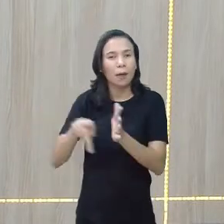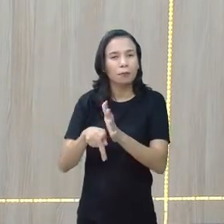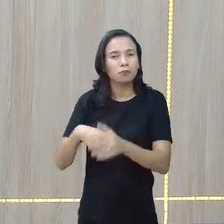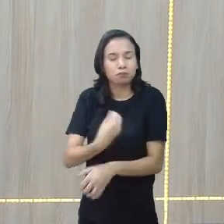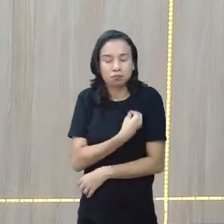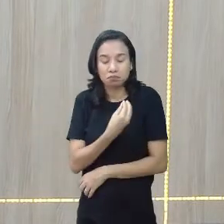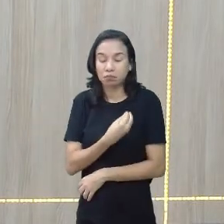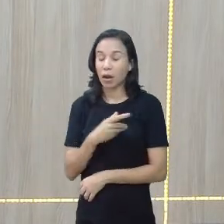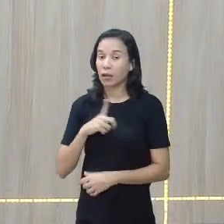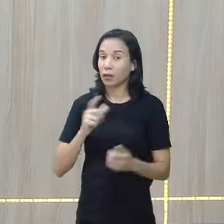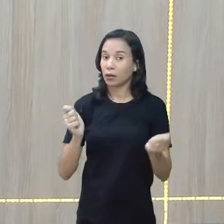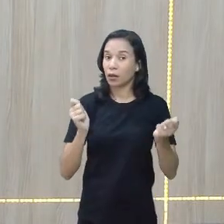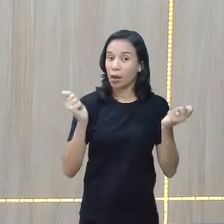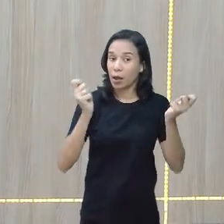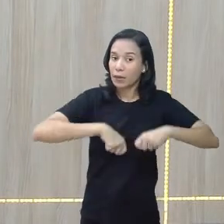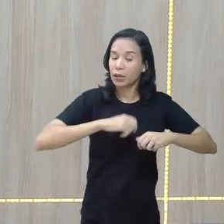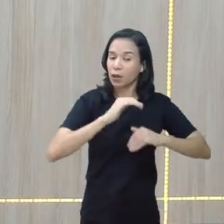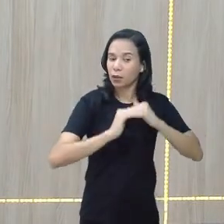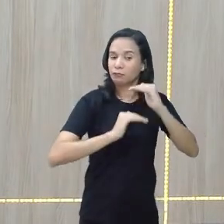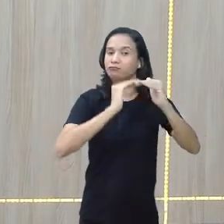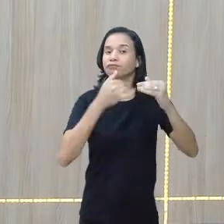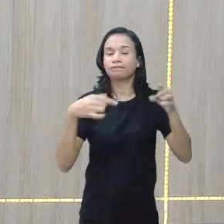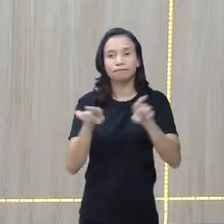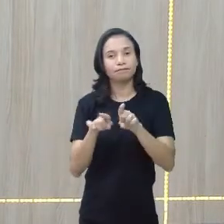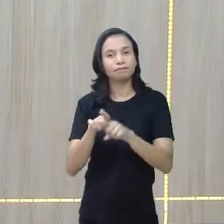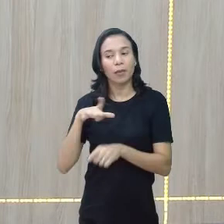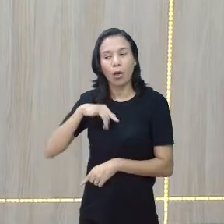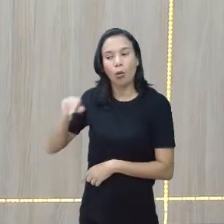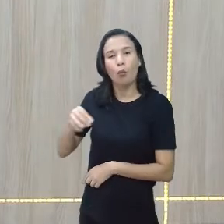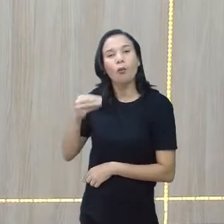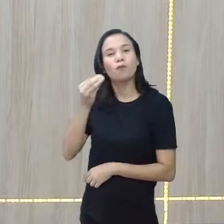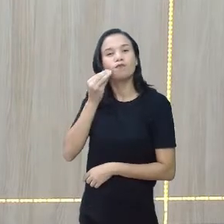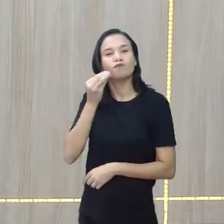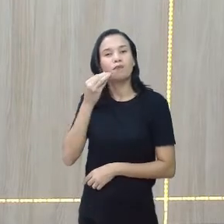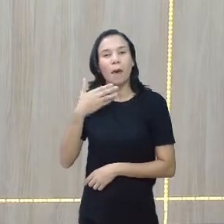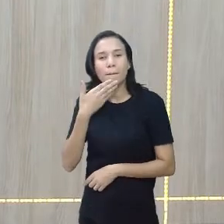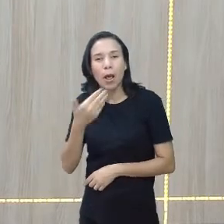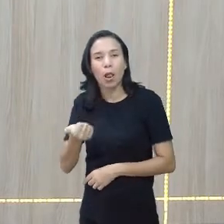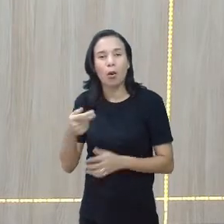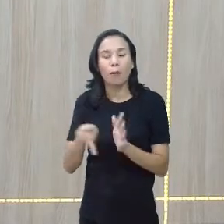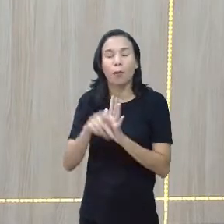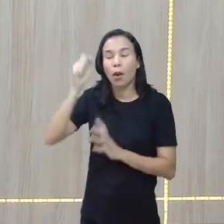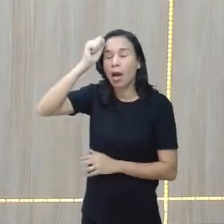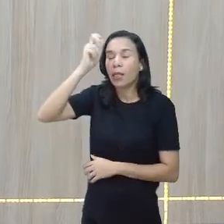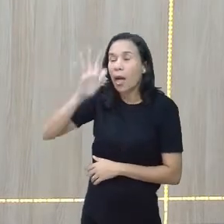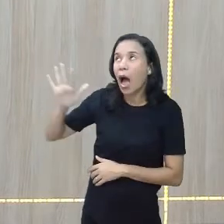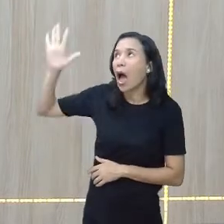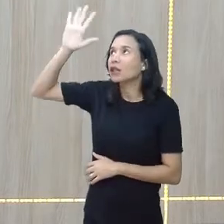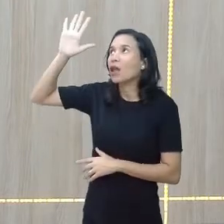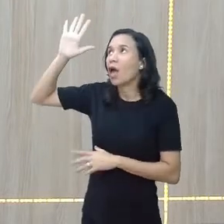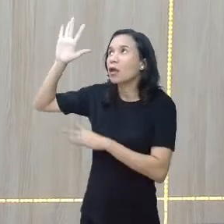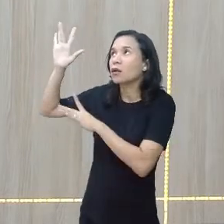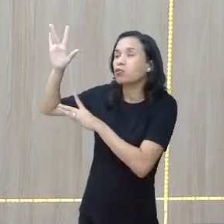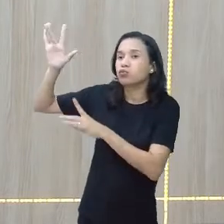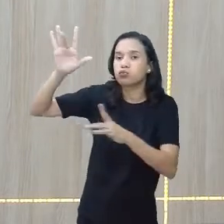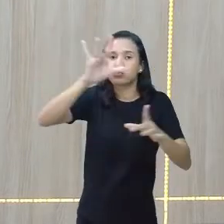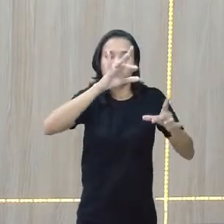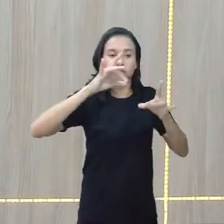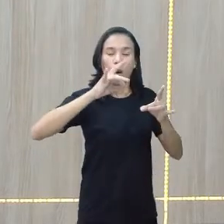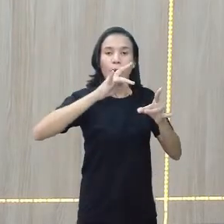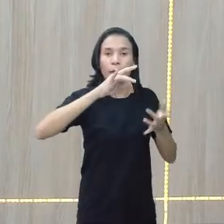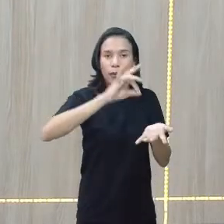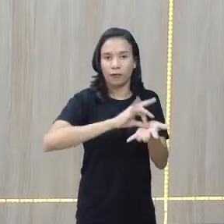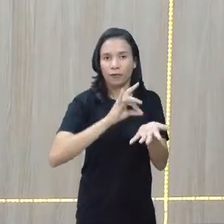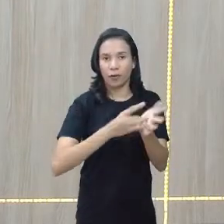de trabalhar os potenciais construtivos, a gente está dando a oportunidade de sair da abstração e ir para a generalização.